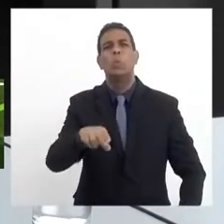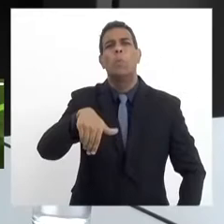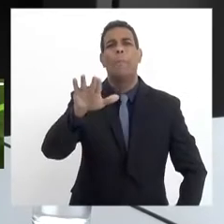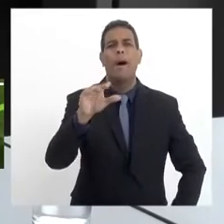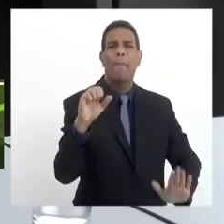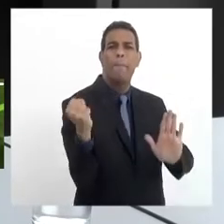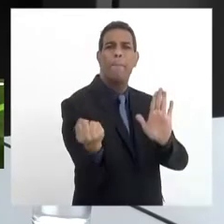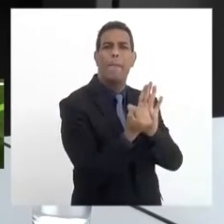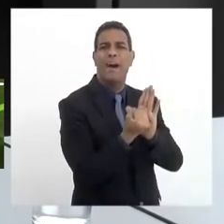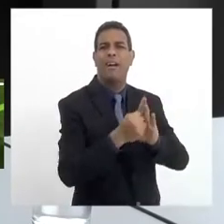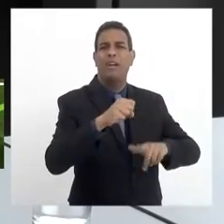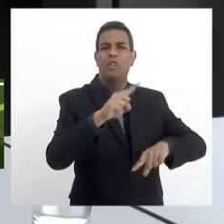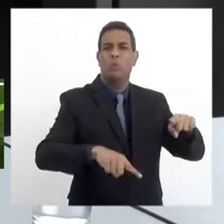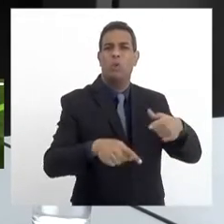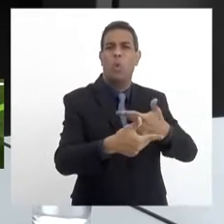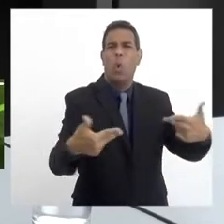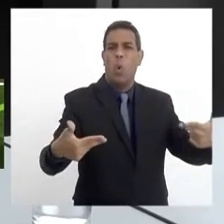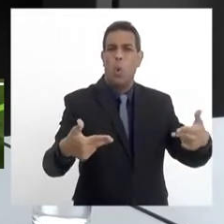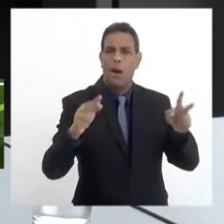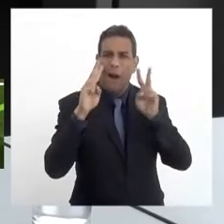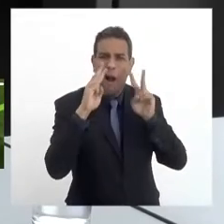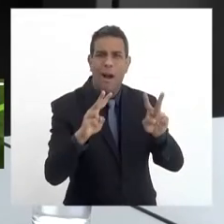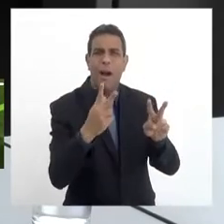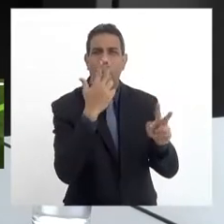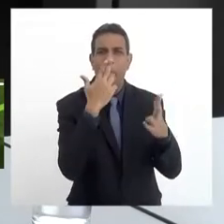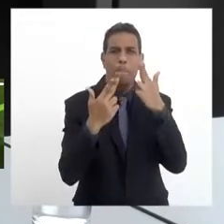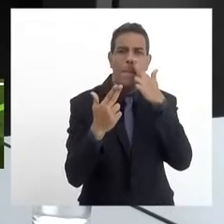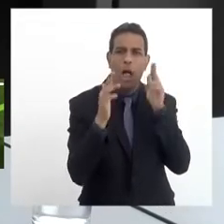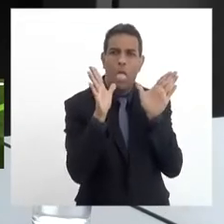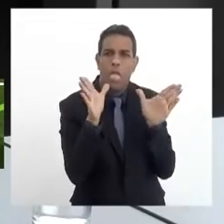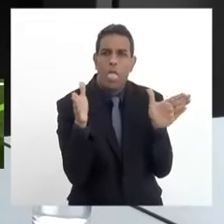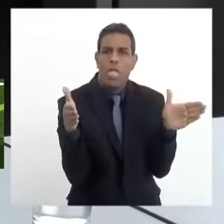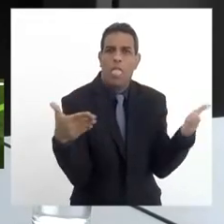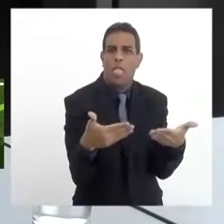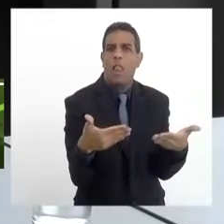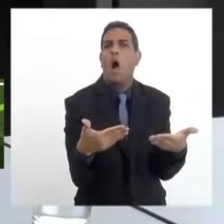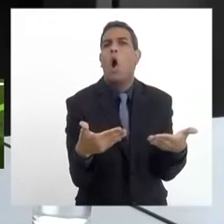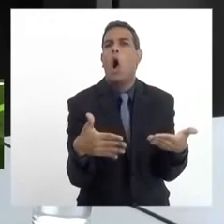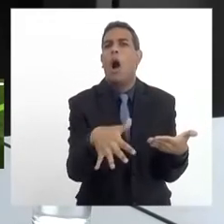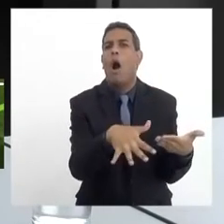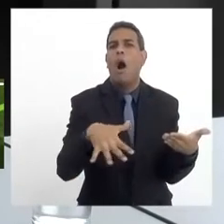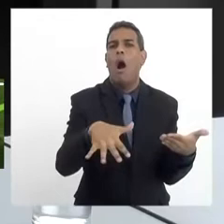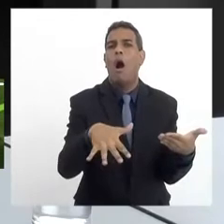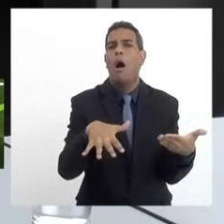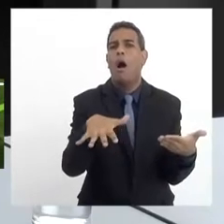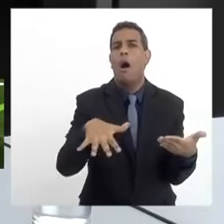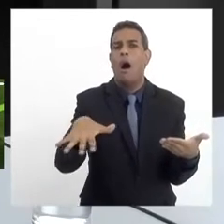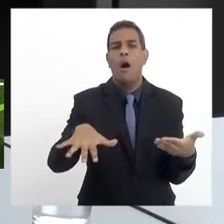processo licitatório, você automaticamente está fechando o campo para